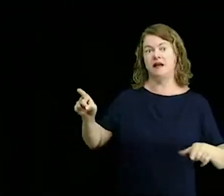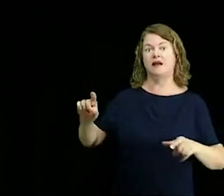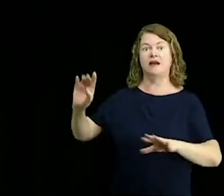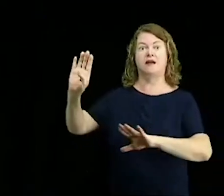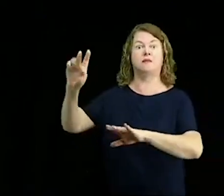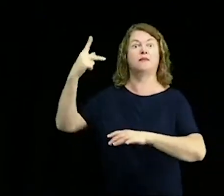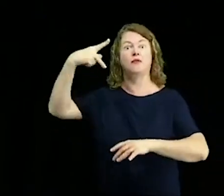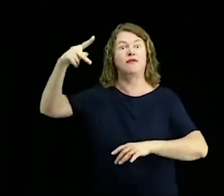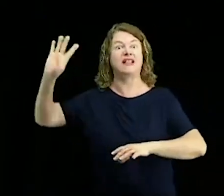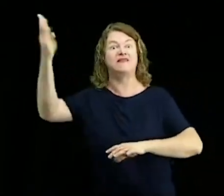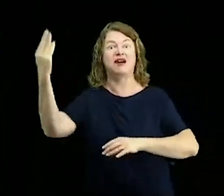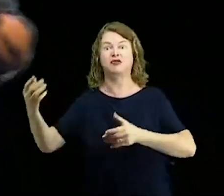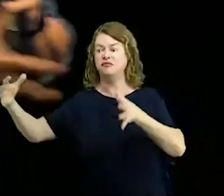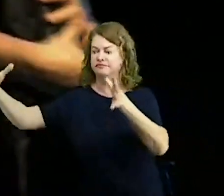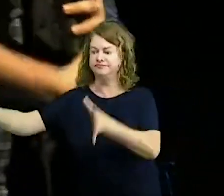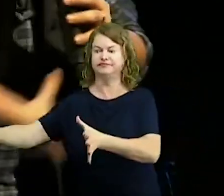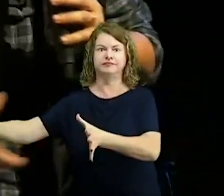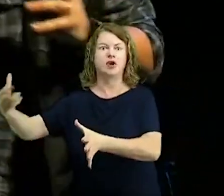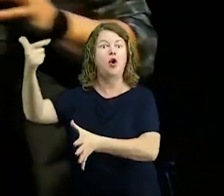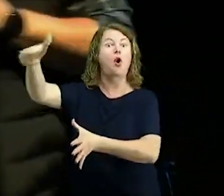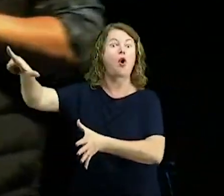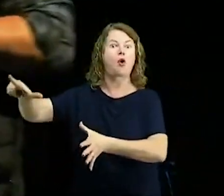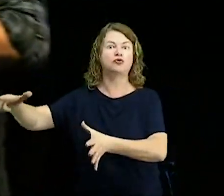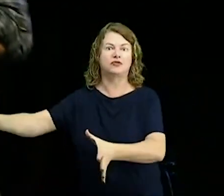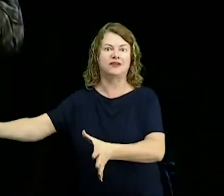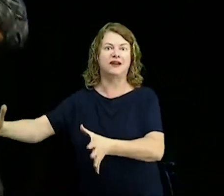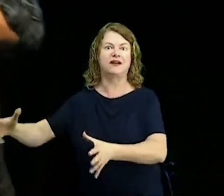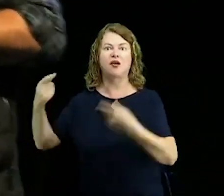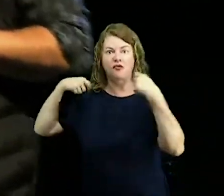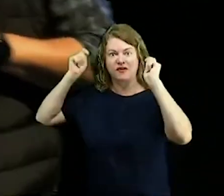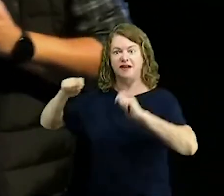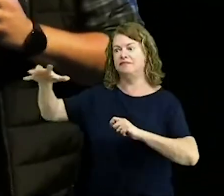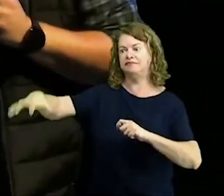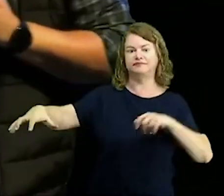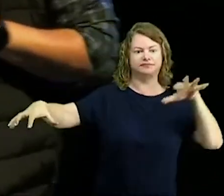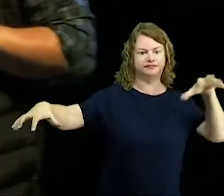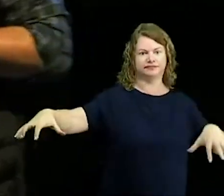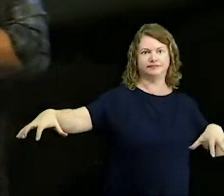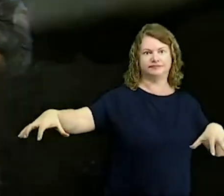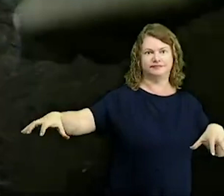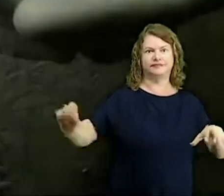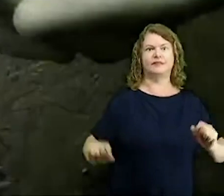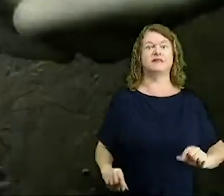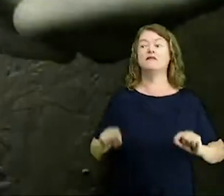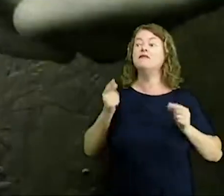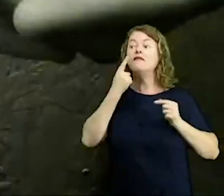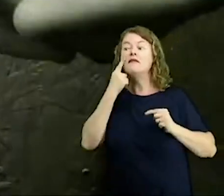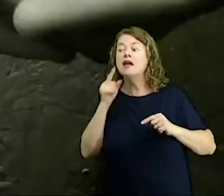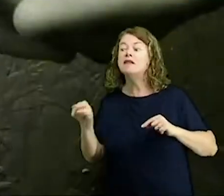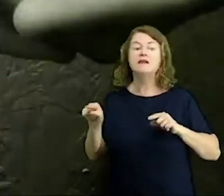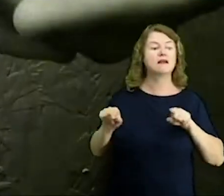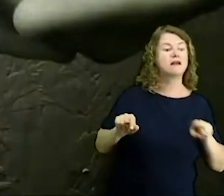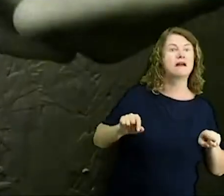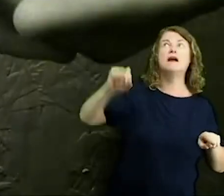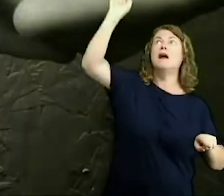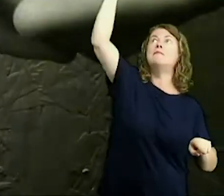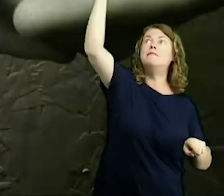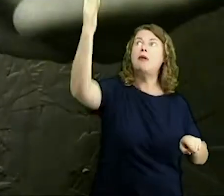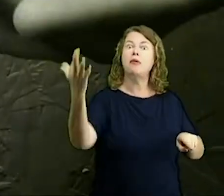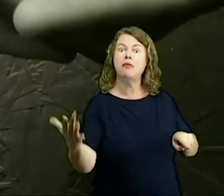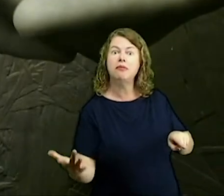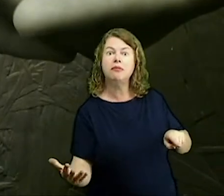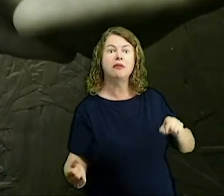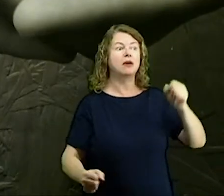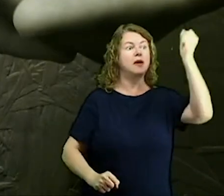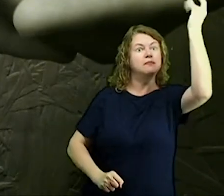estavam falando, porque isso está dentro da cultura do povo de Israel. E continua assim: e tomaram o bezerro lá